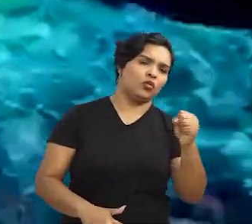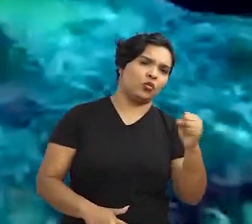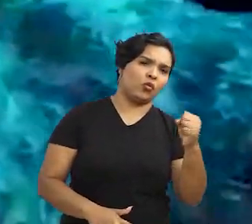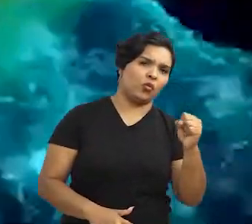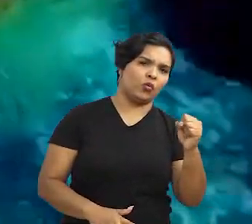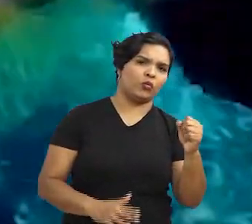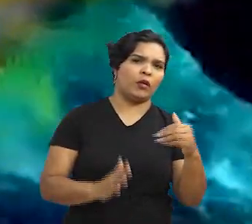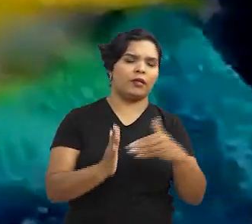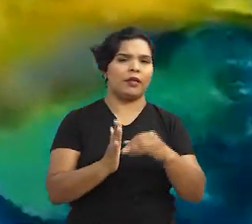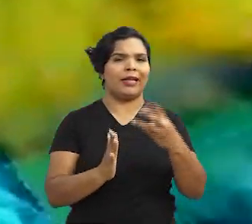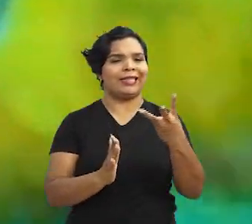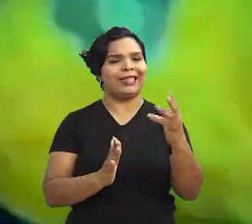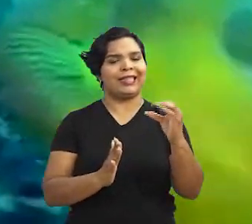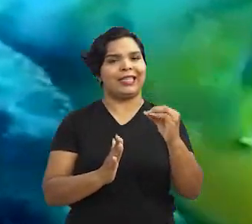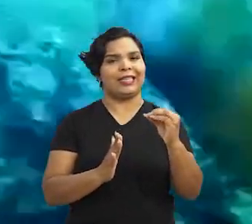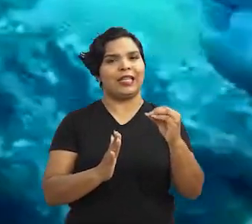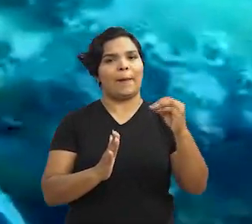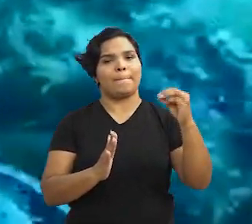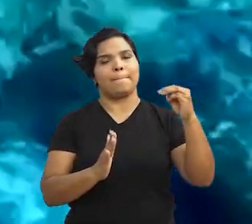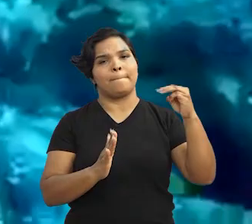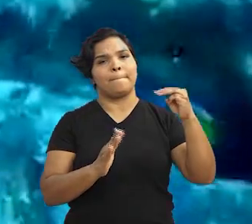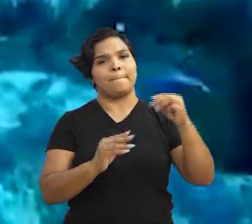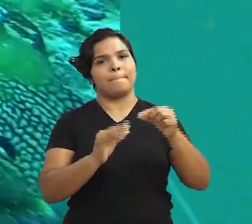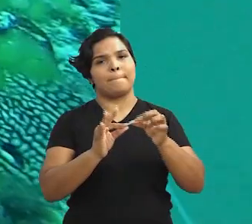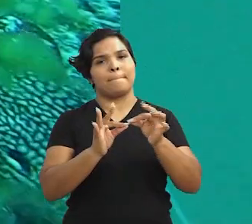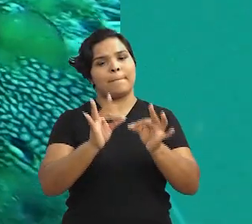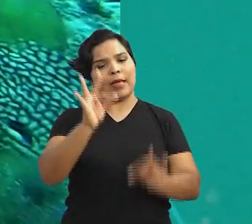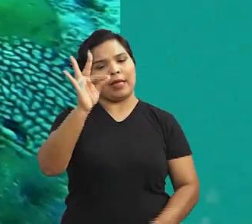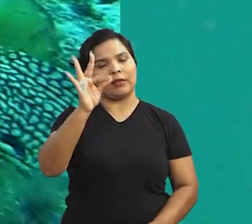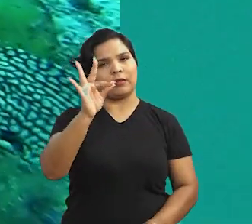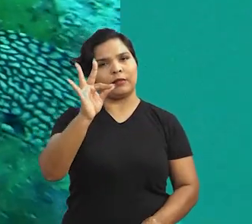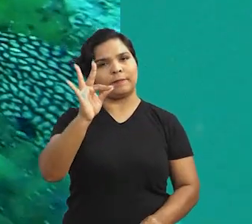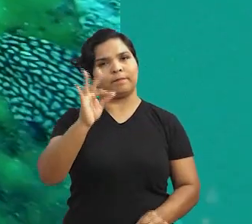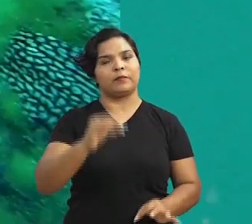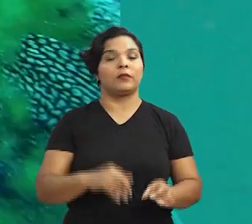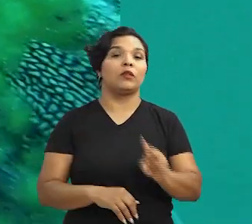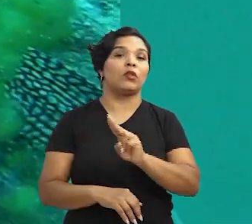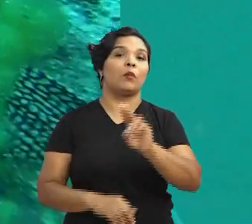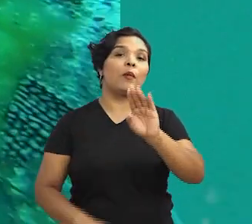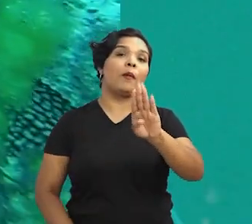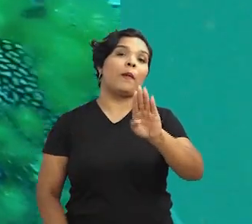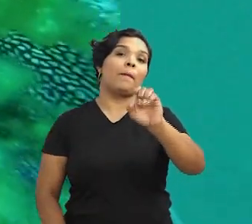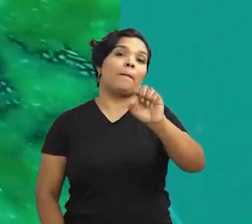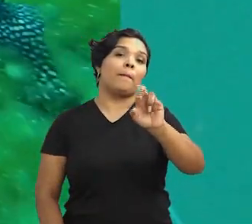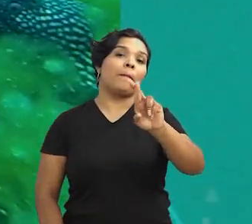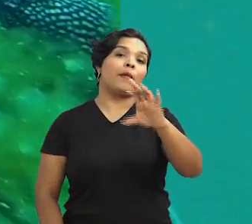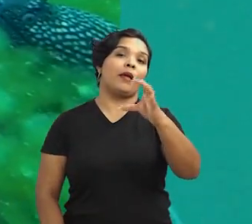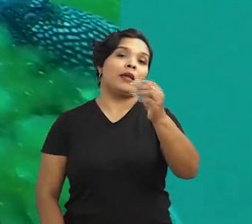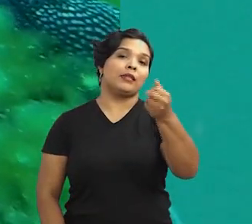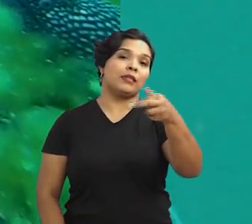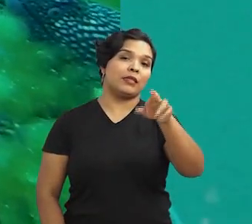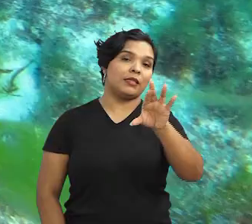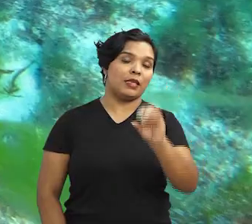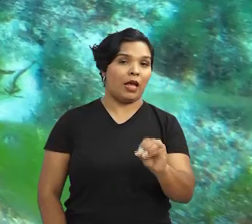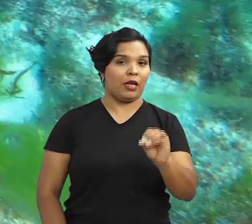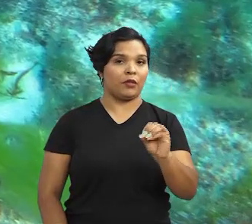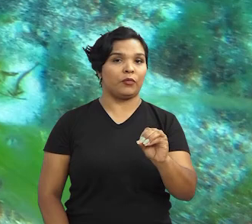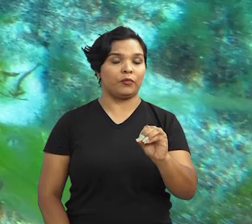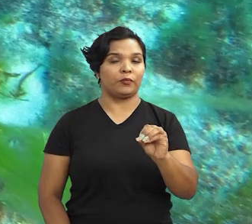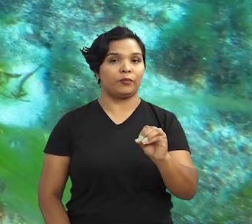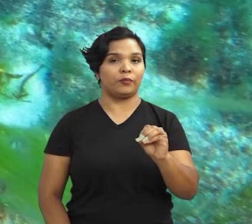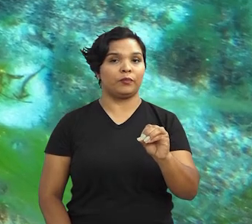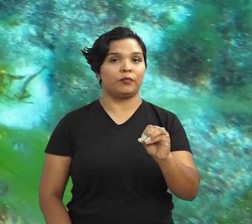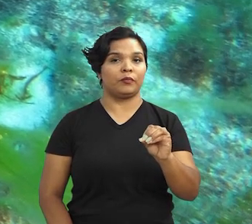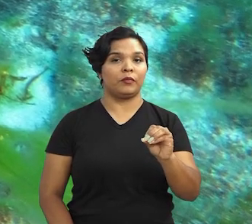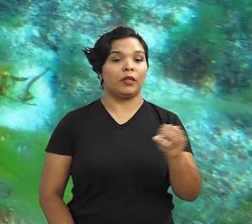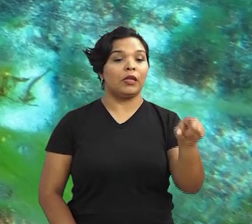entre 18 e 30 metros de profundidade. Então, ele é uma região que a gente chama de berçário, é uma maternidade da vida marinha, né?